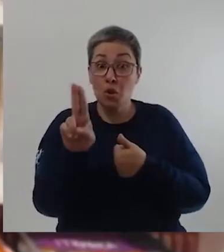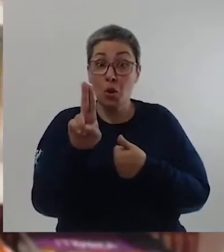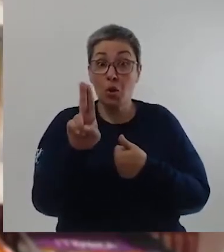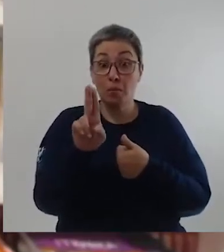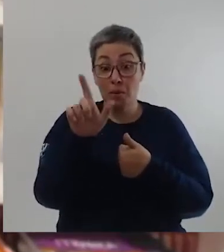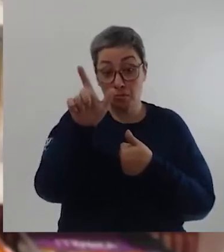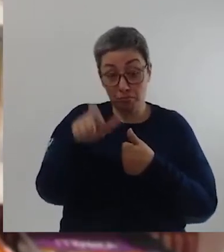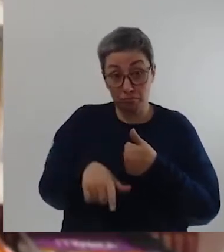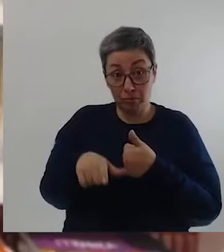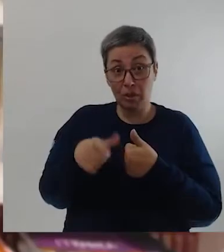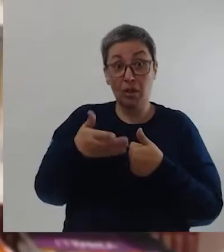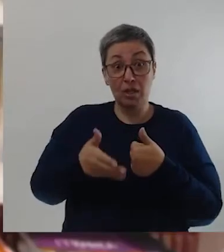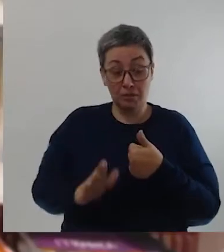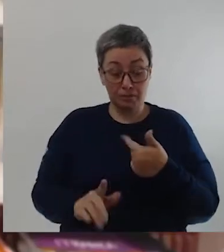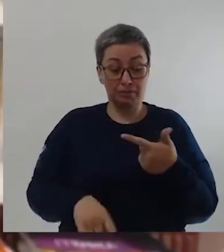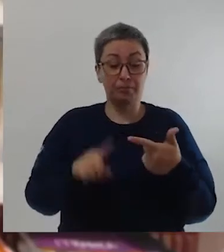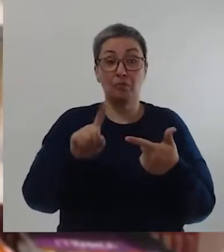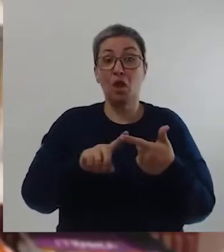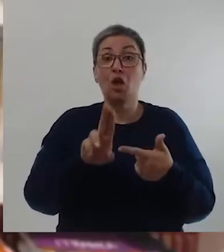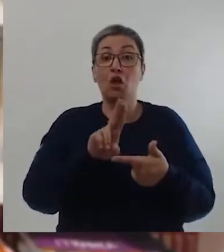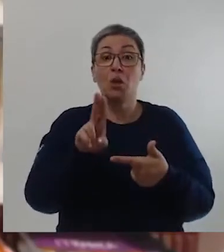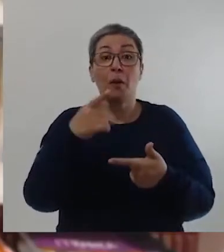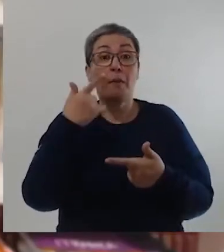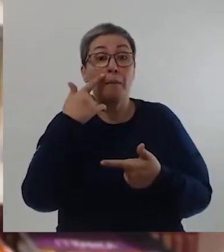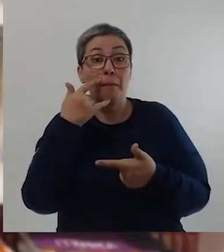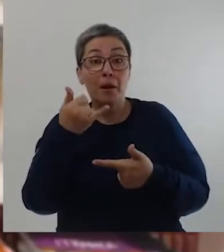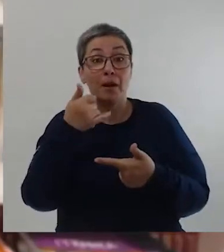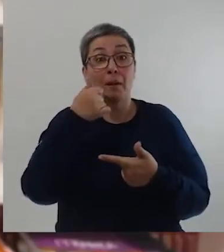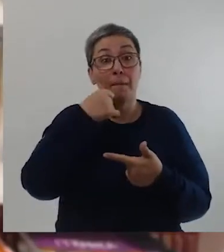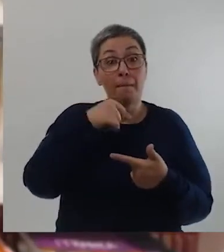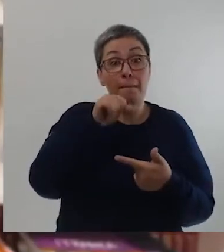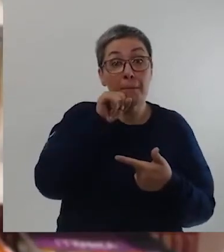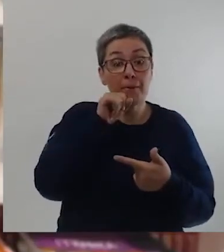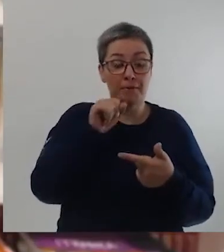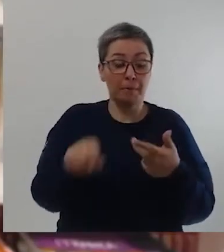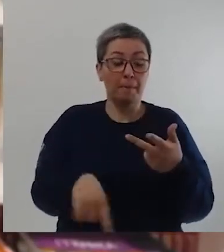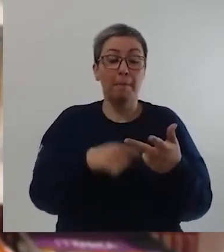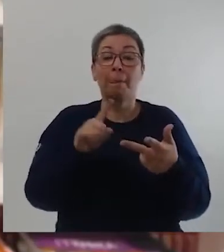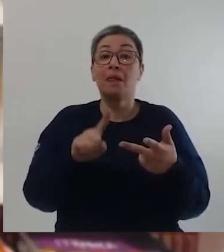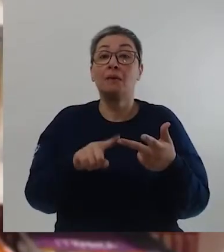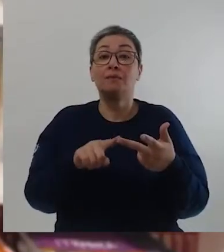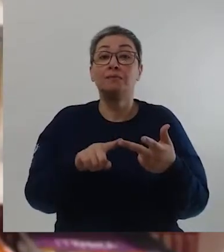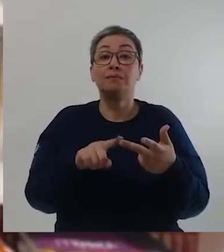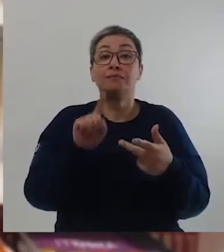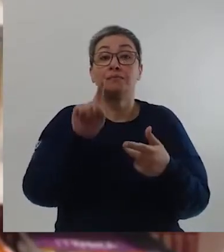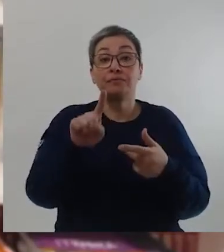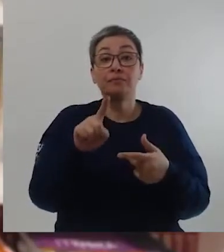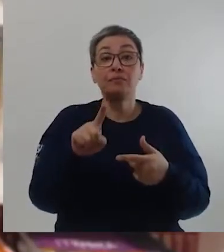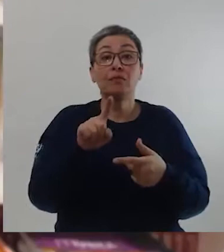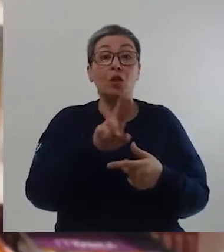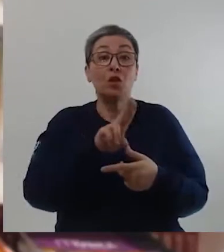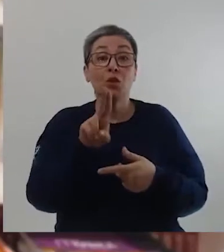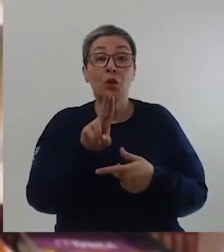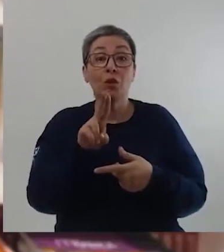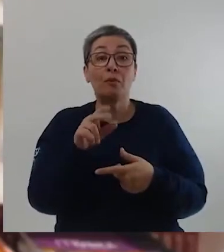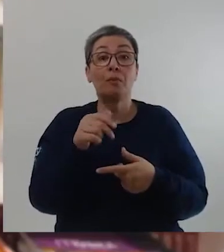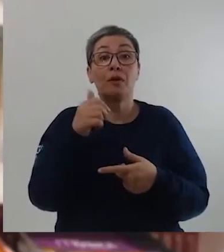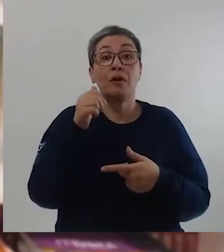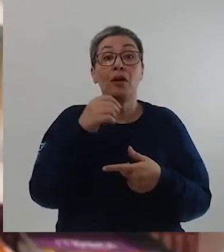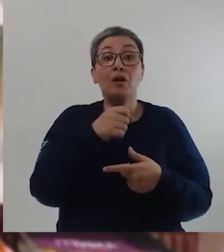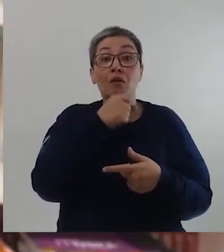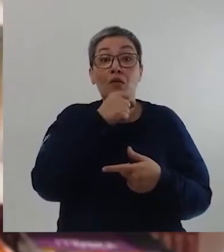morre da pessoa o nome dos seus pais né pais dessa pessoa e também e seus avós